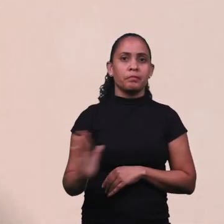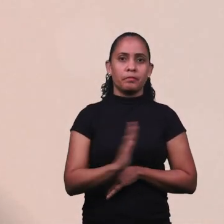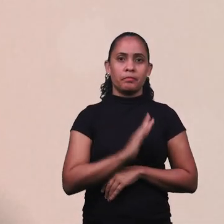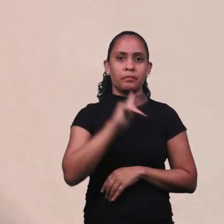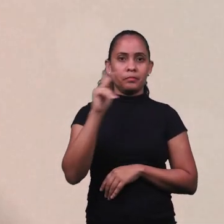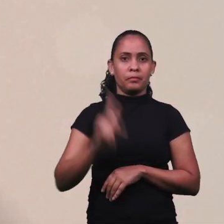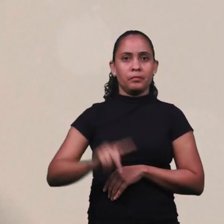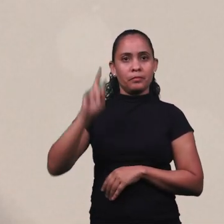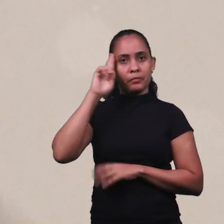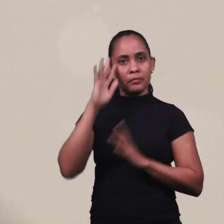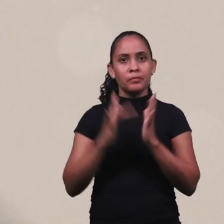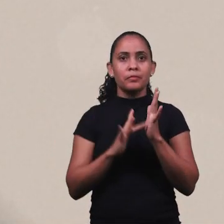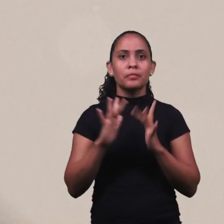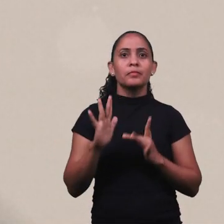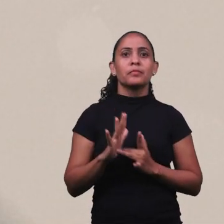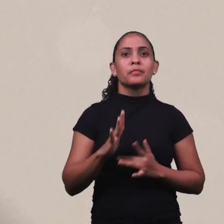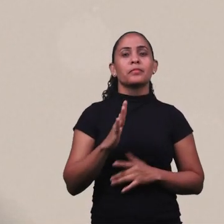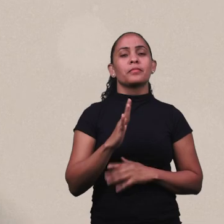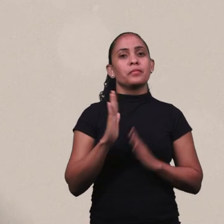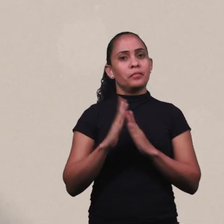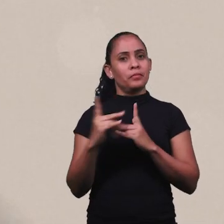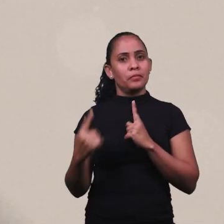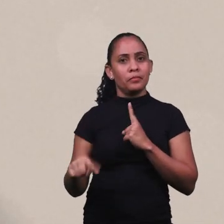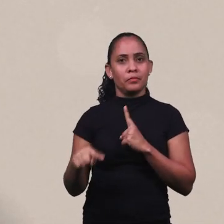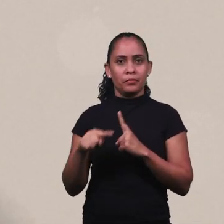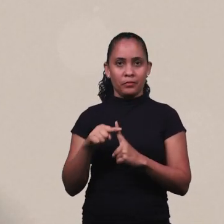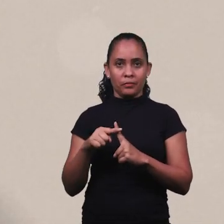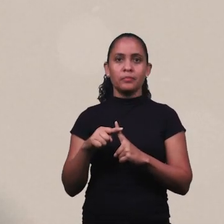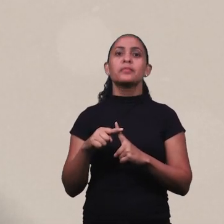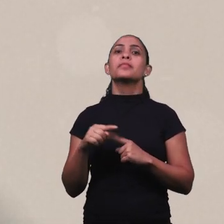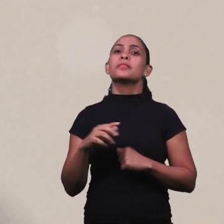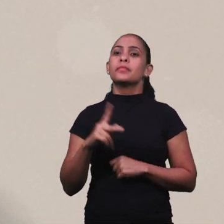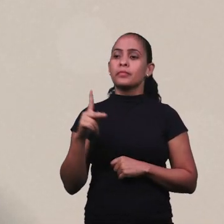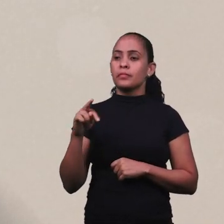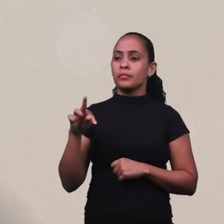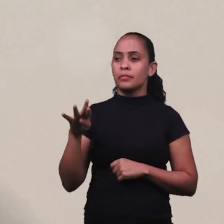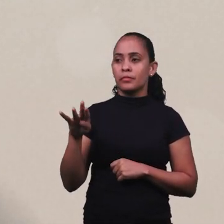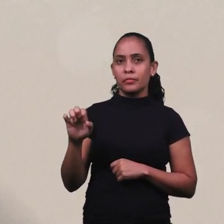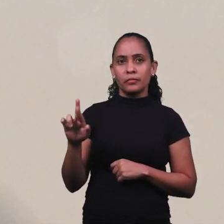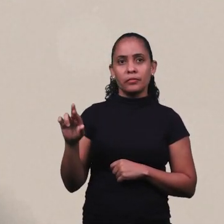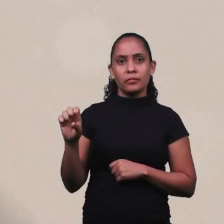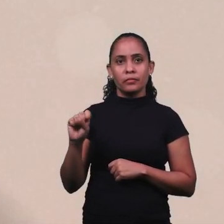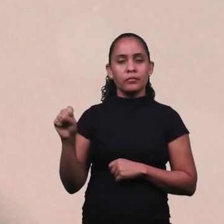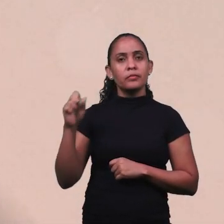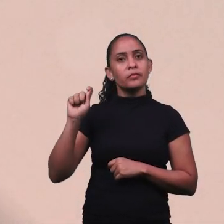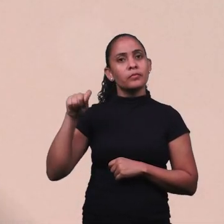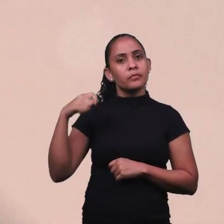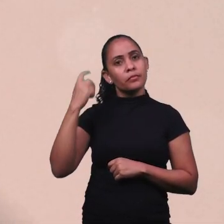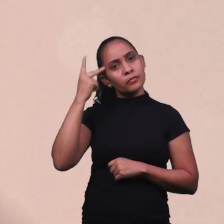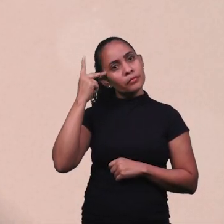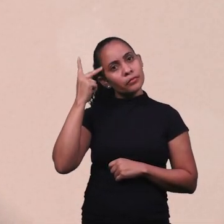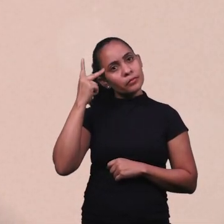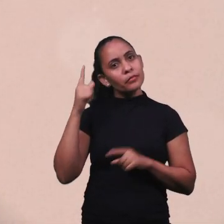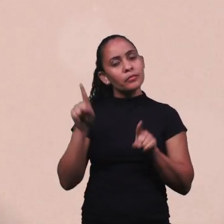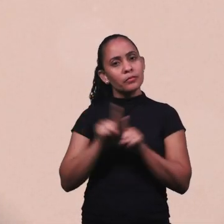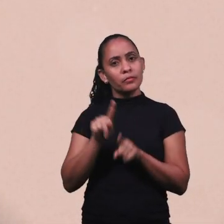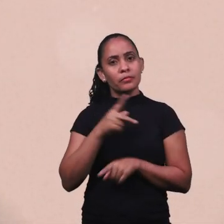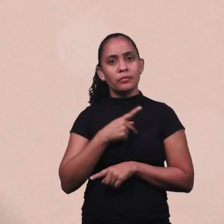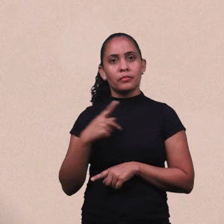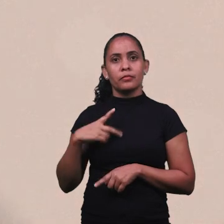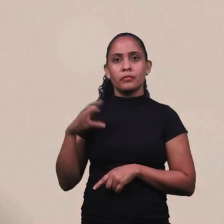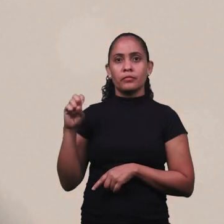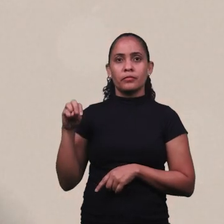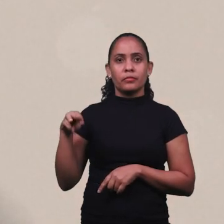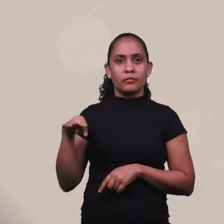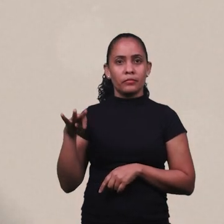A paz do Senhor Jesus, eu sou da igreja Ponte Rasa 1, São Paulo, pastor Cosme,